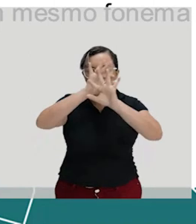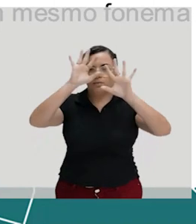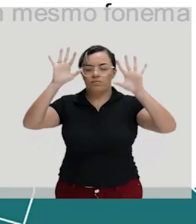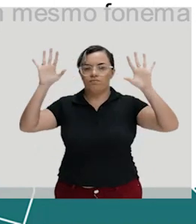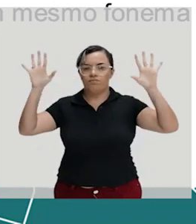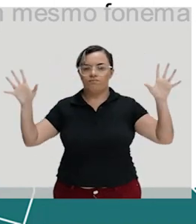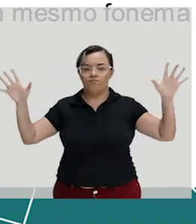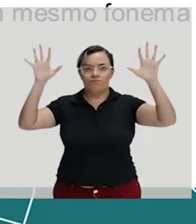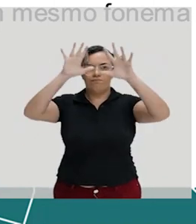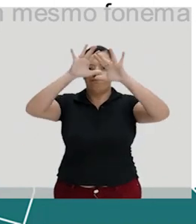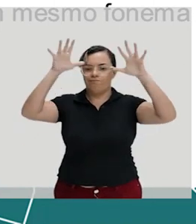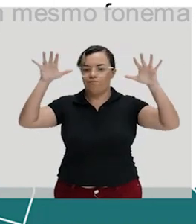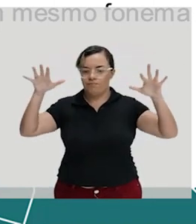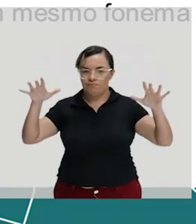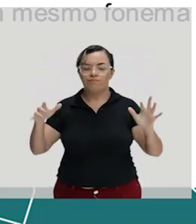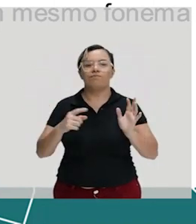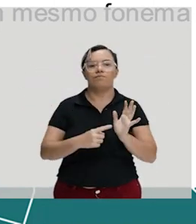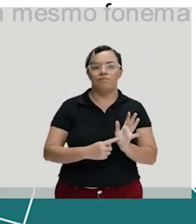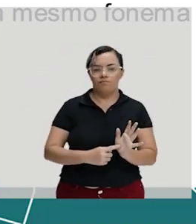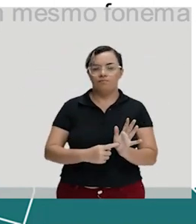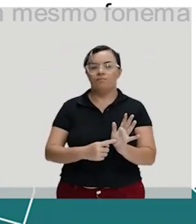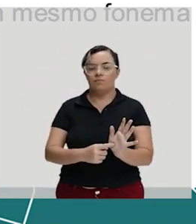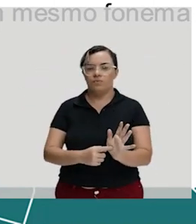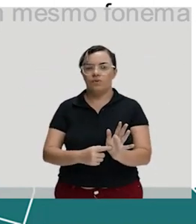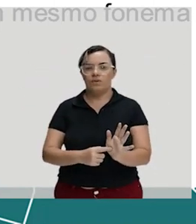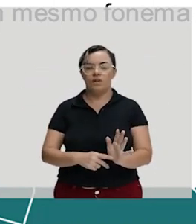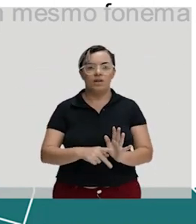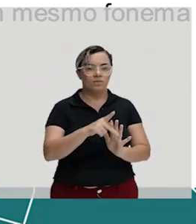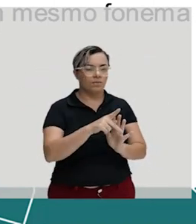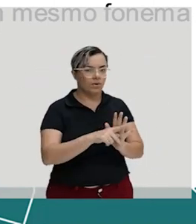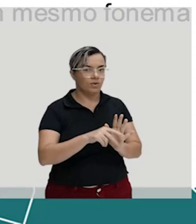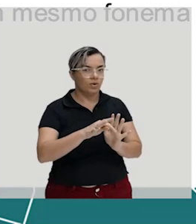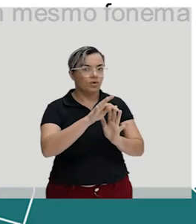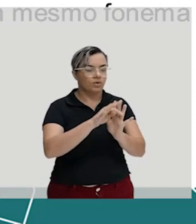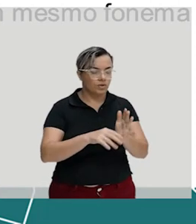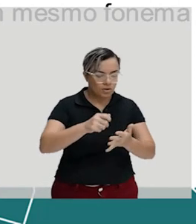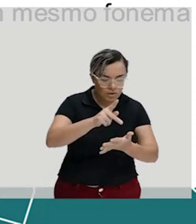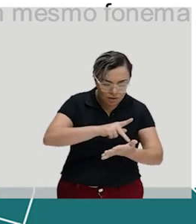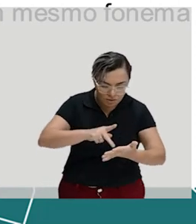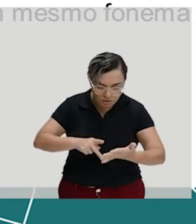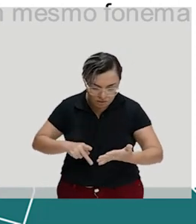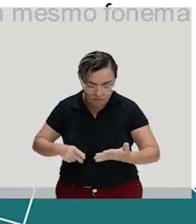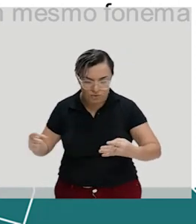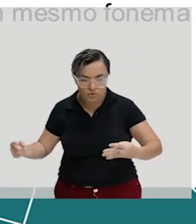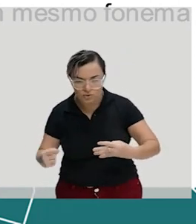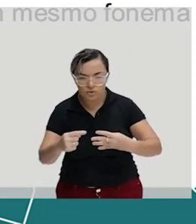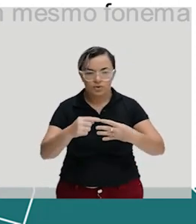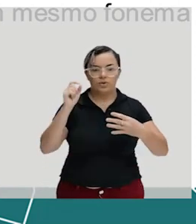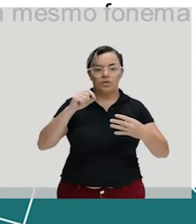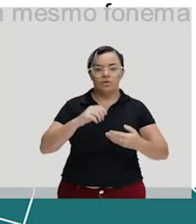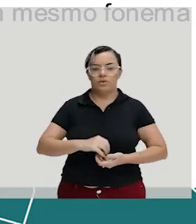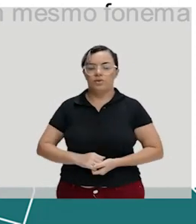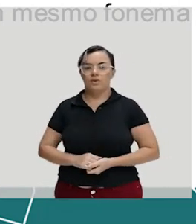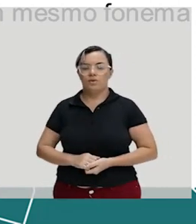Evidente nas e produções simbolistas vocês viram já falamos inclusive no cordel